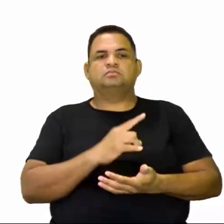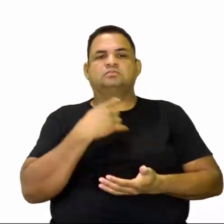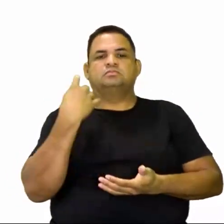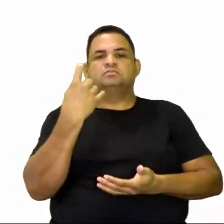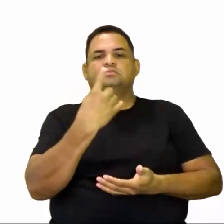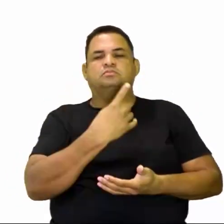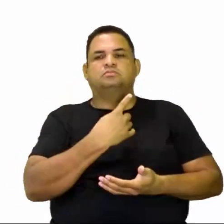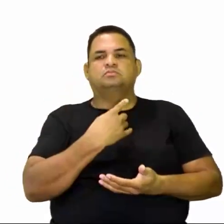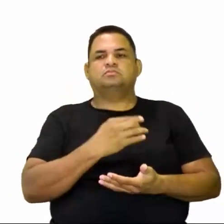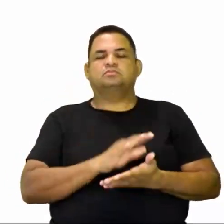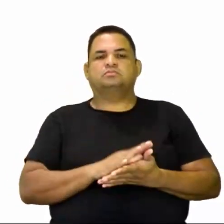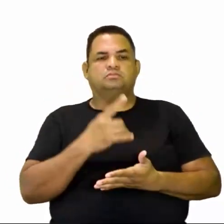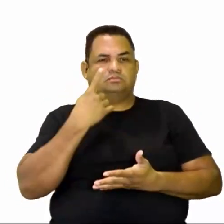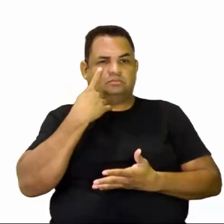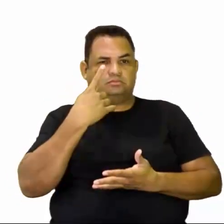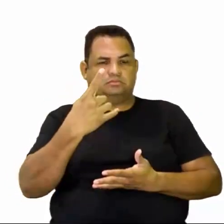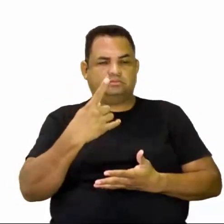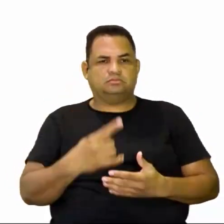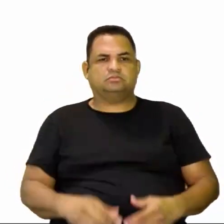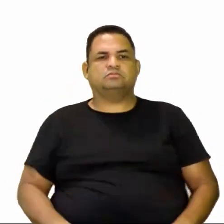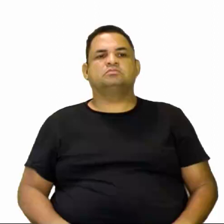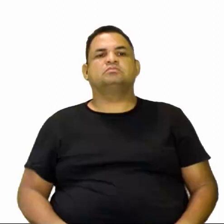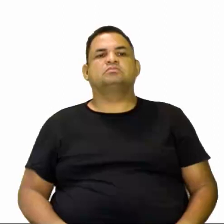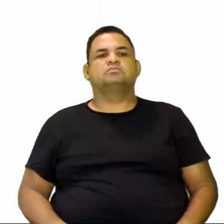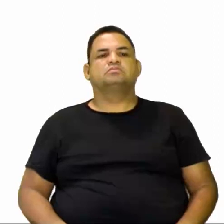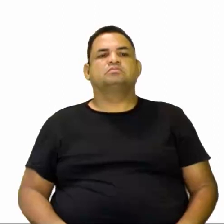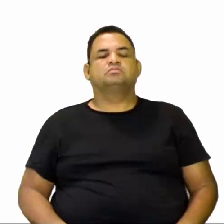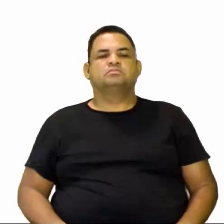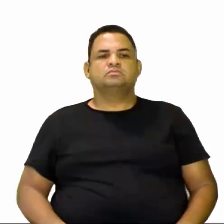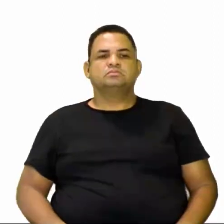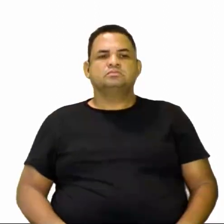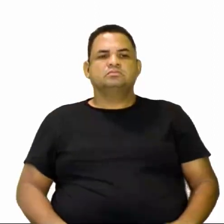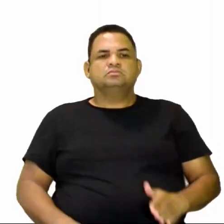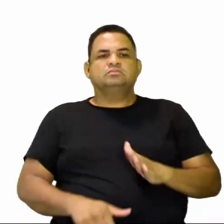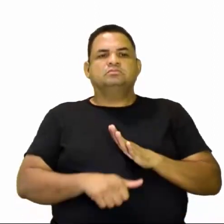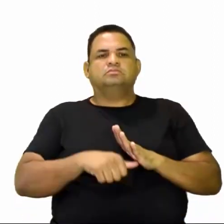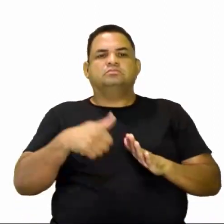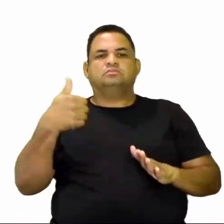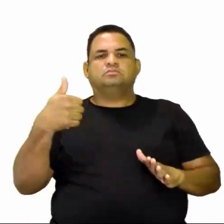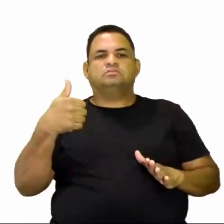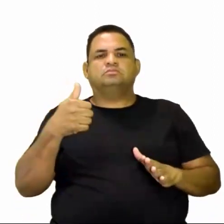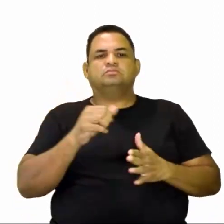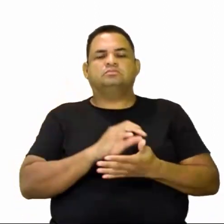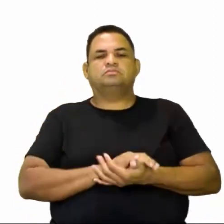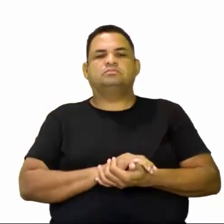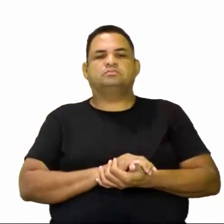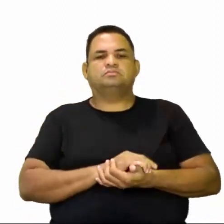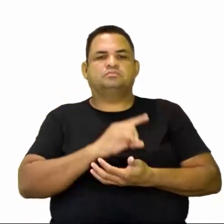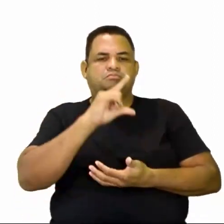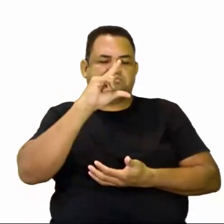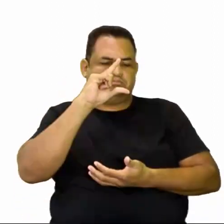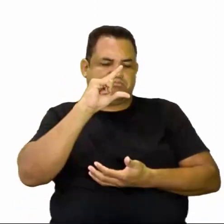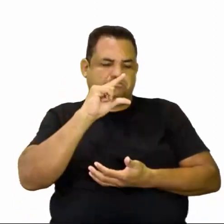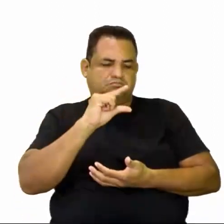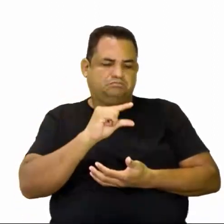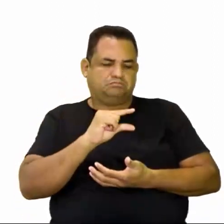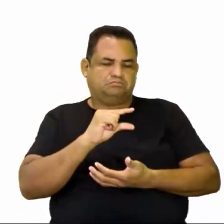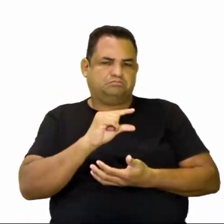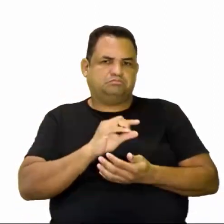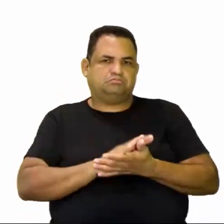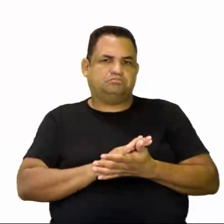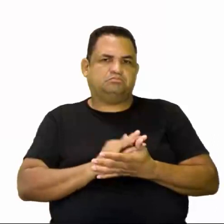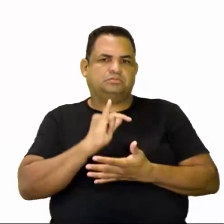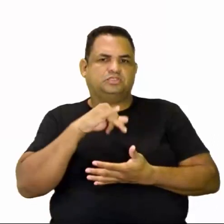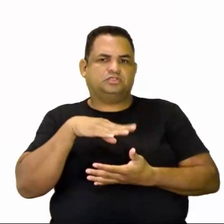nós temos a observar? Primeiro, o produto deve ser menos insolúvel